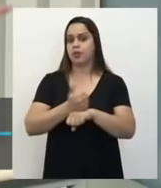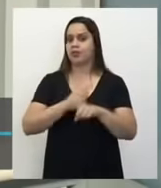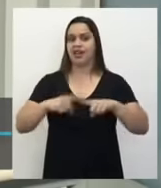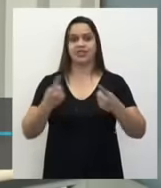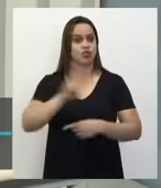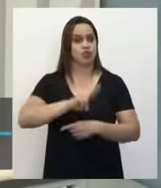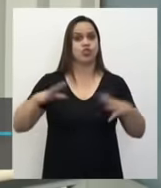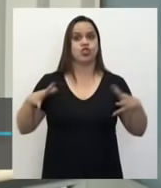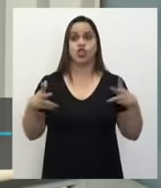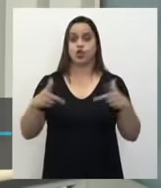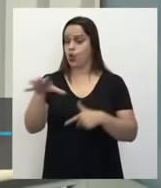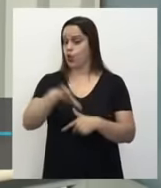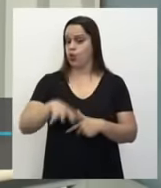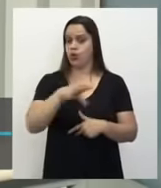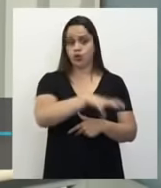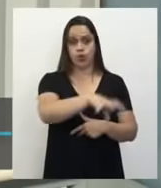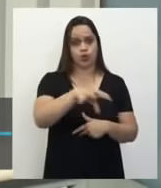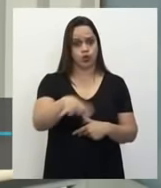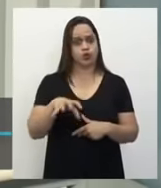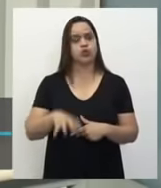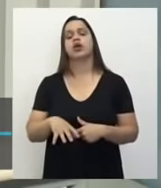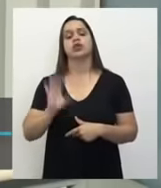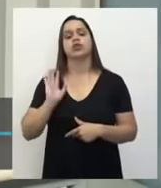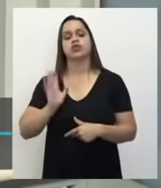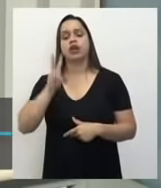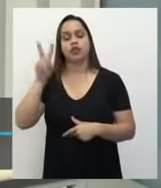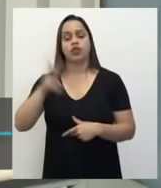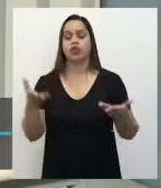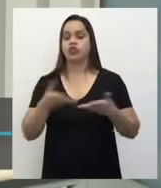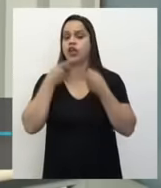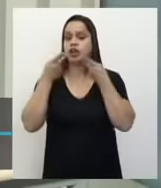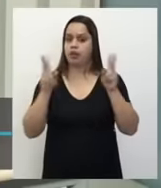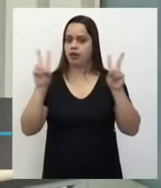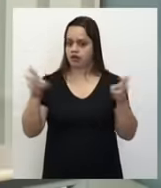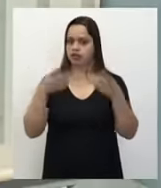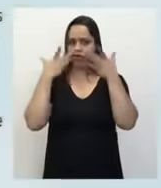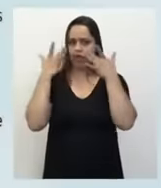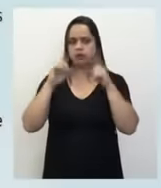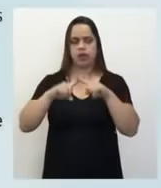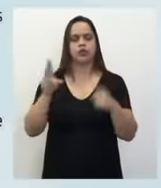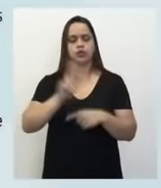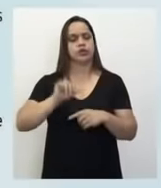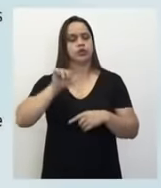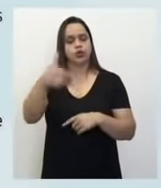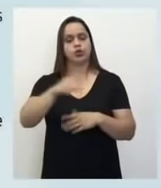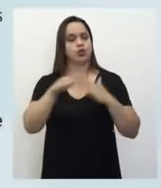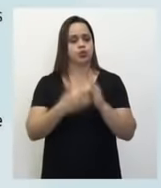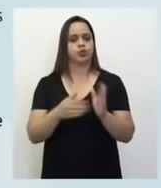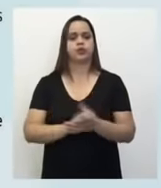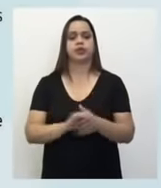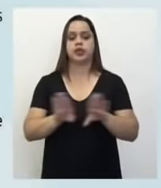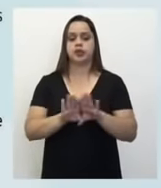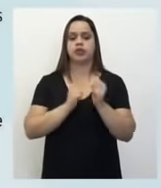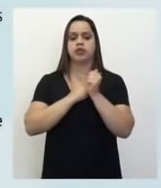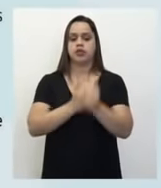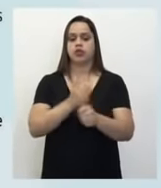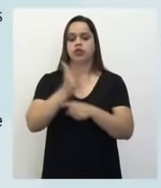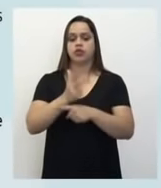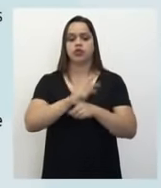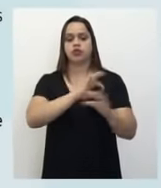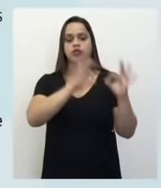para tudo, para circo, para teatro. Hoje a gente enfocou mais no teatro. Apreciamos alguns vídeos com as profissões teatrais inseridas no